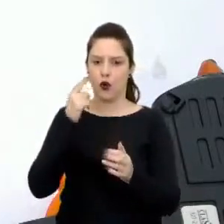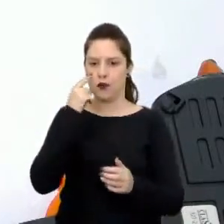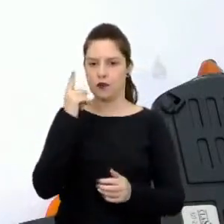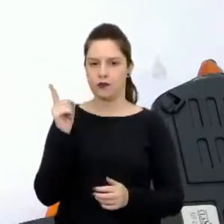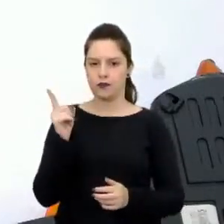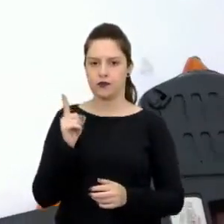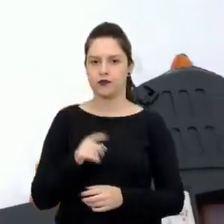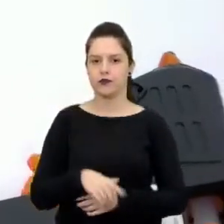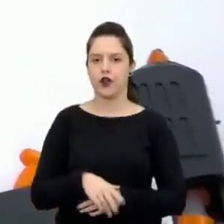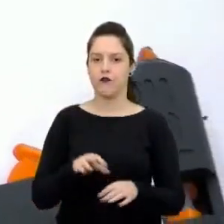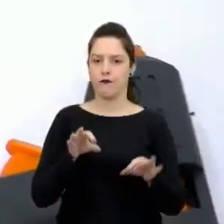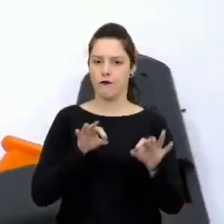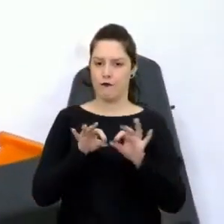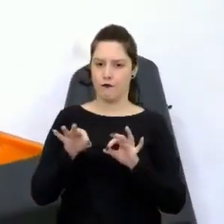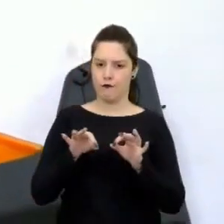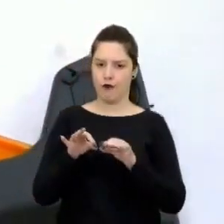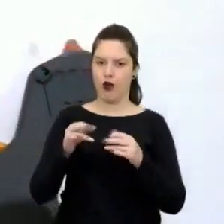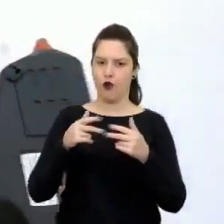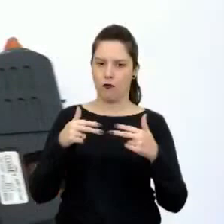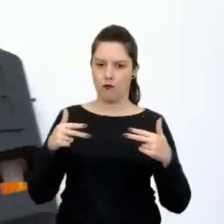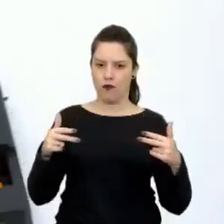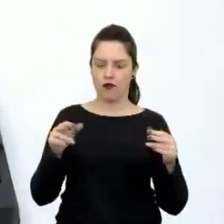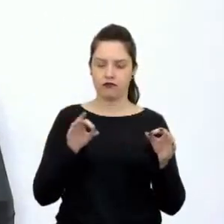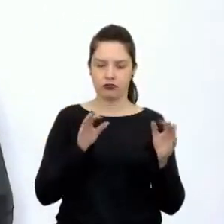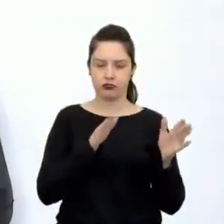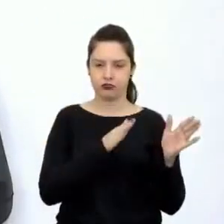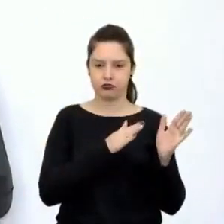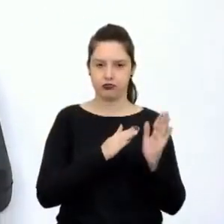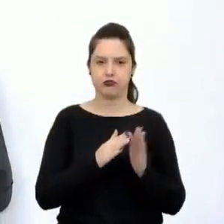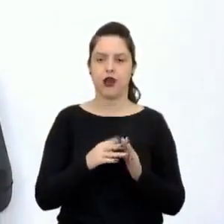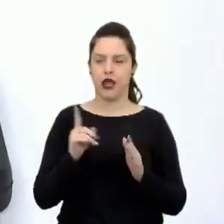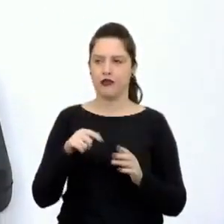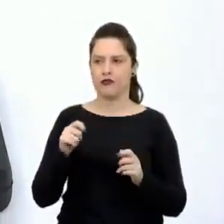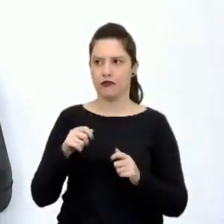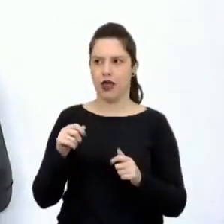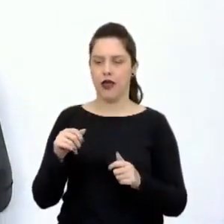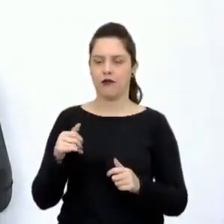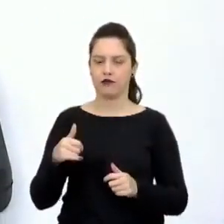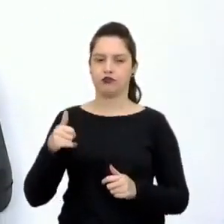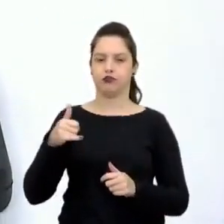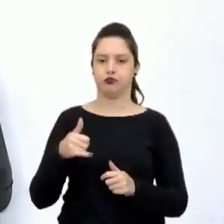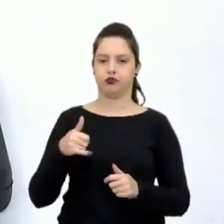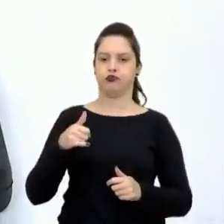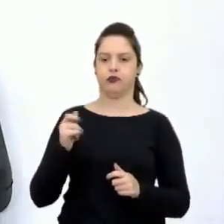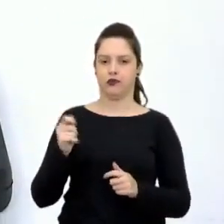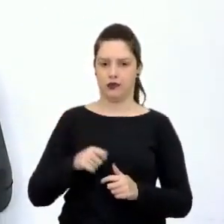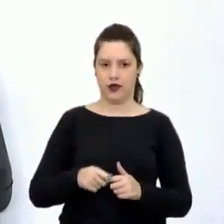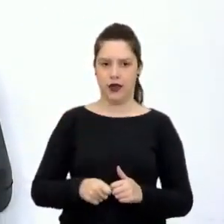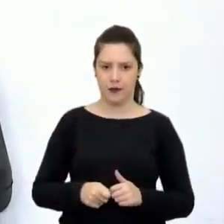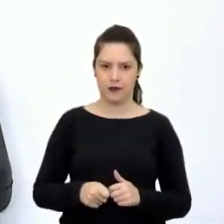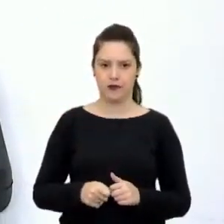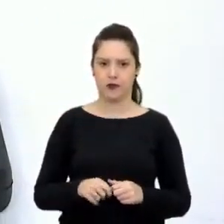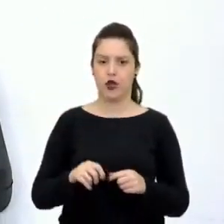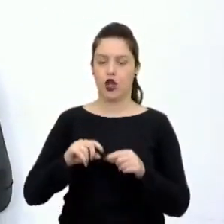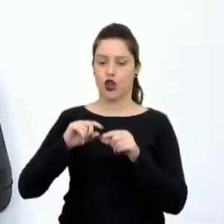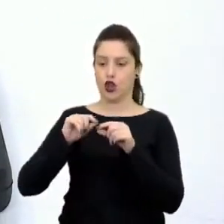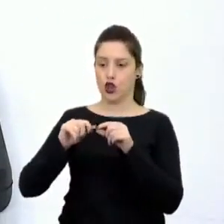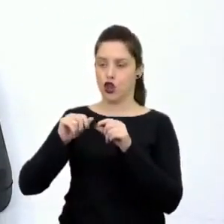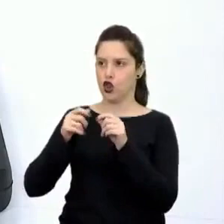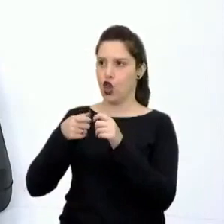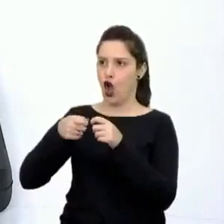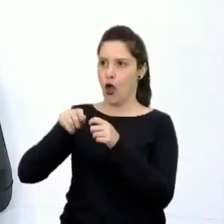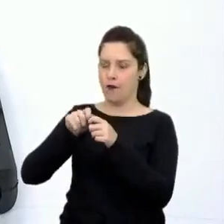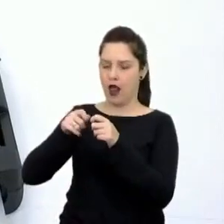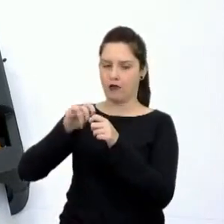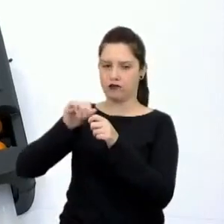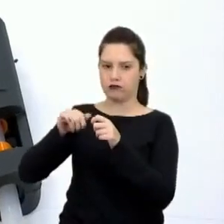né? Depois eu vou arrumar ele com ferro de solda, mas ele serve, né? Então aqui, ó, coloco o interruptor,